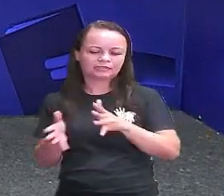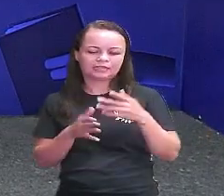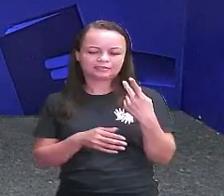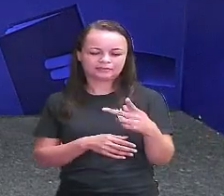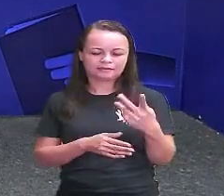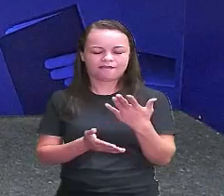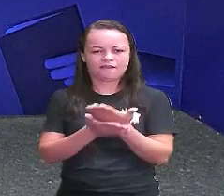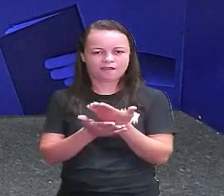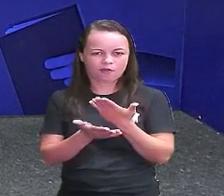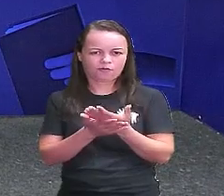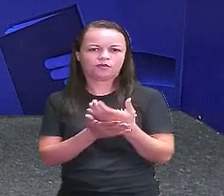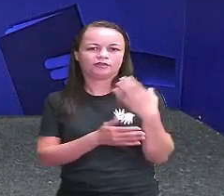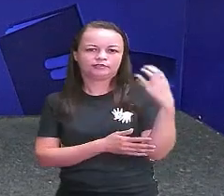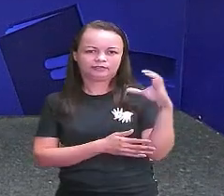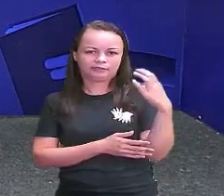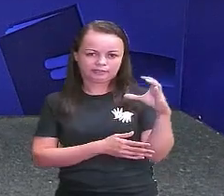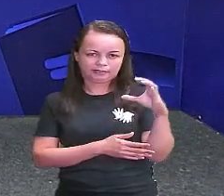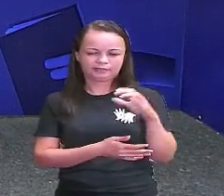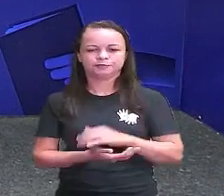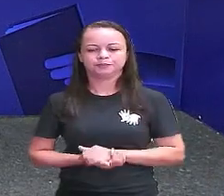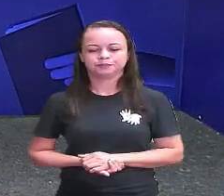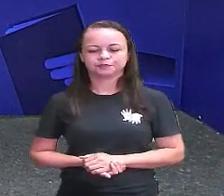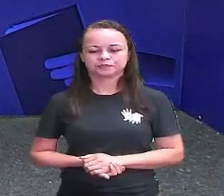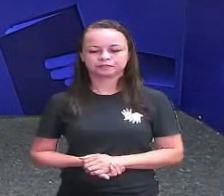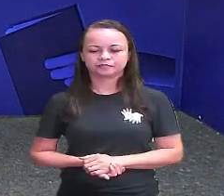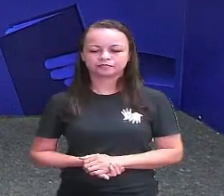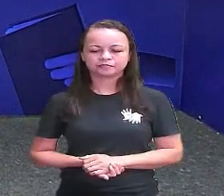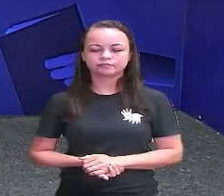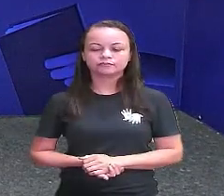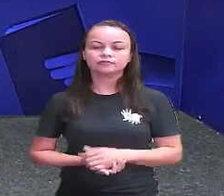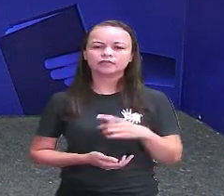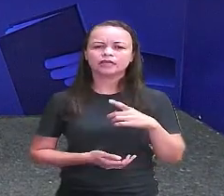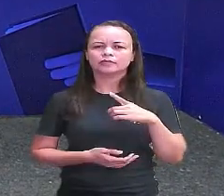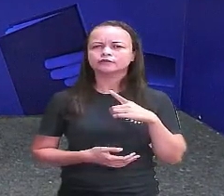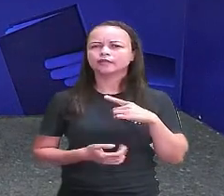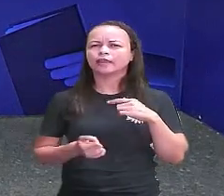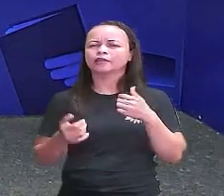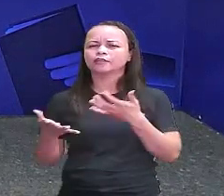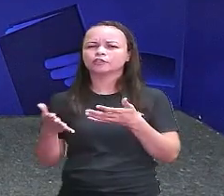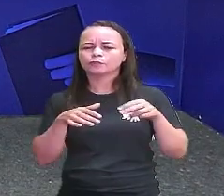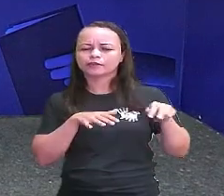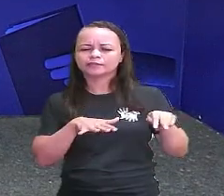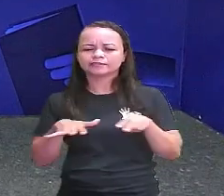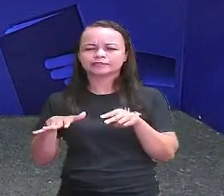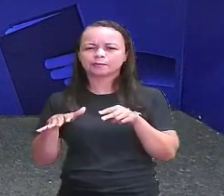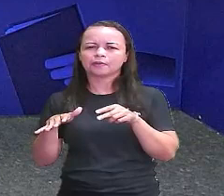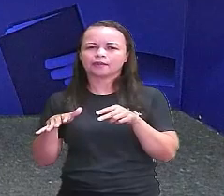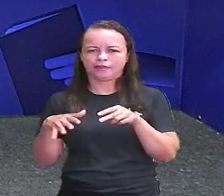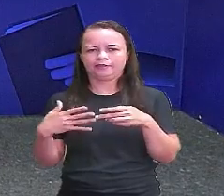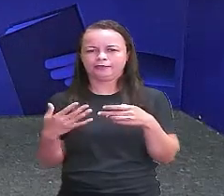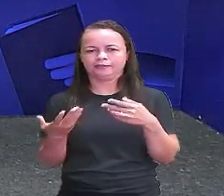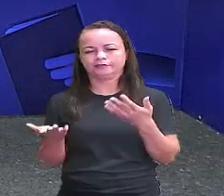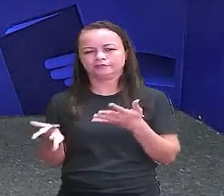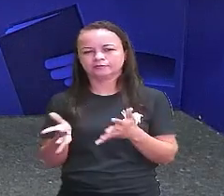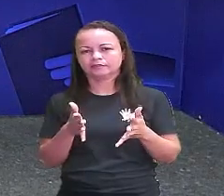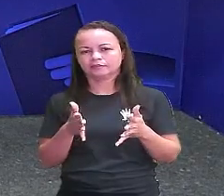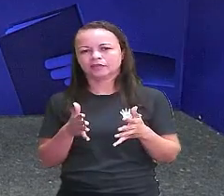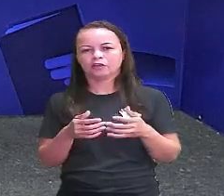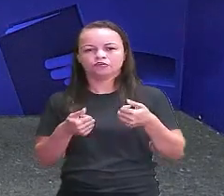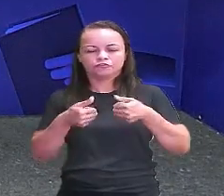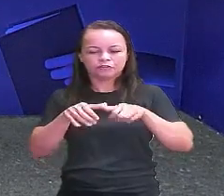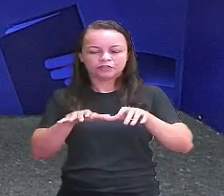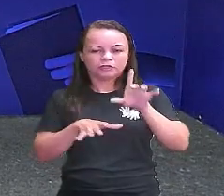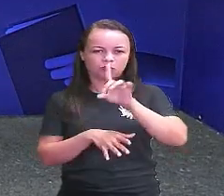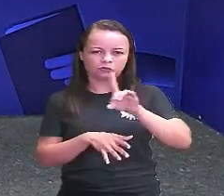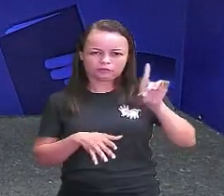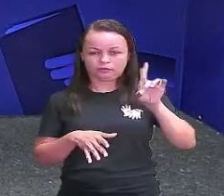Ciências da Natureza. Tenham uma excelente semana, tá certo? Fiquem com Deus,